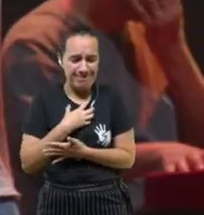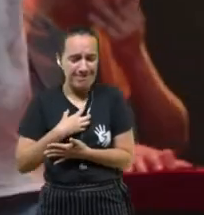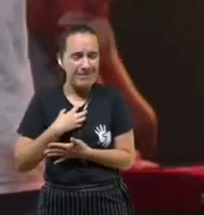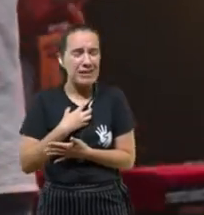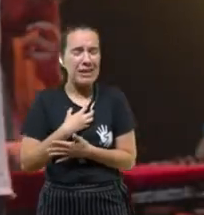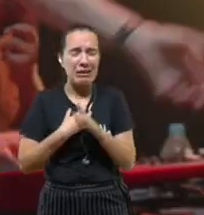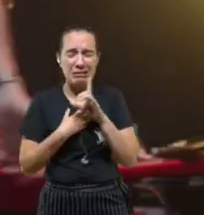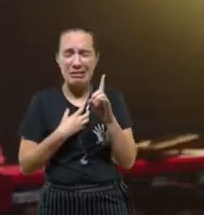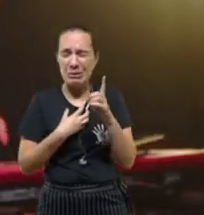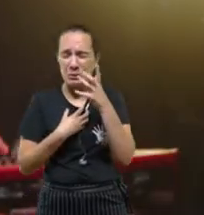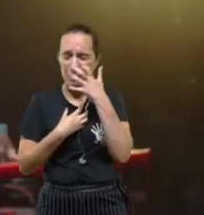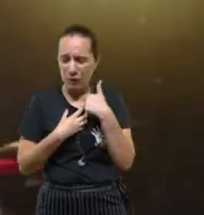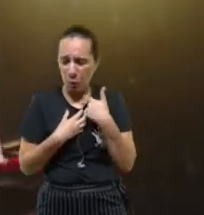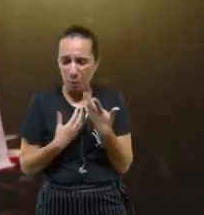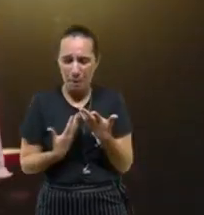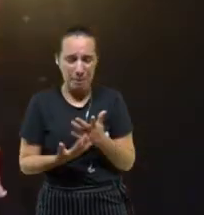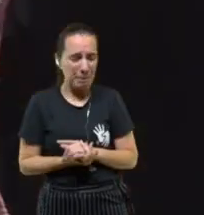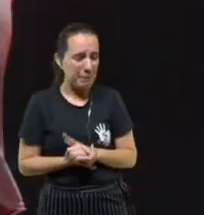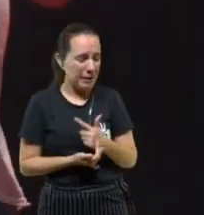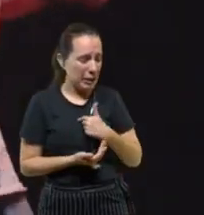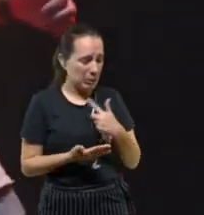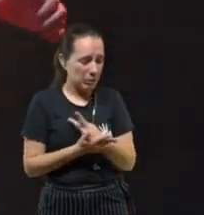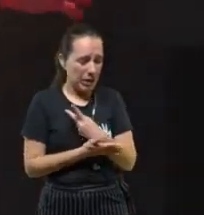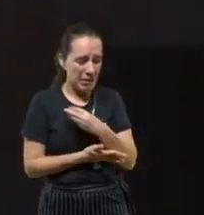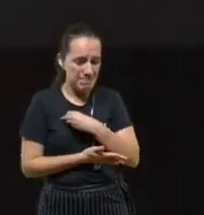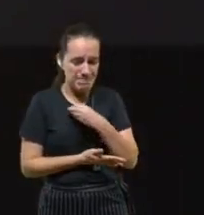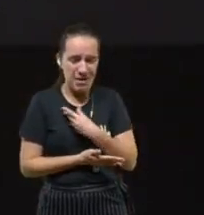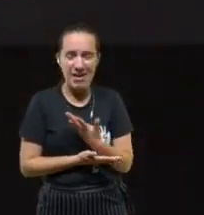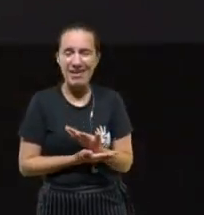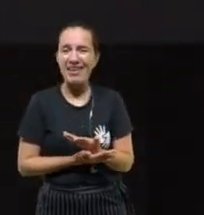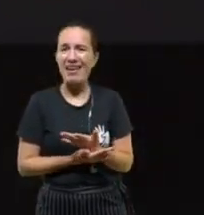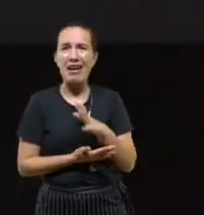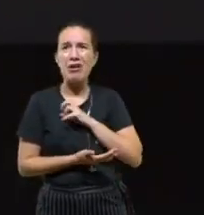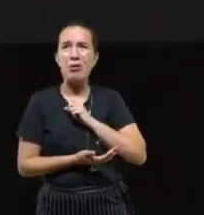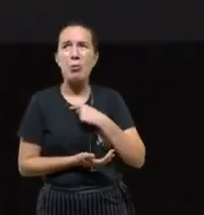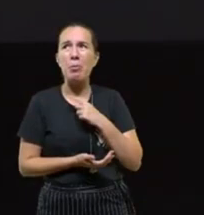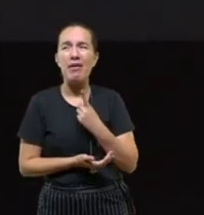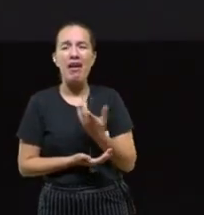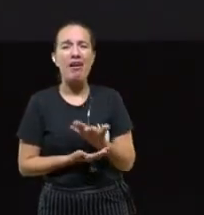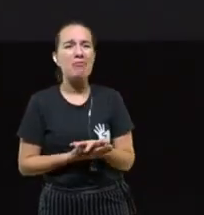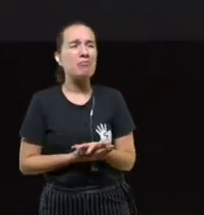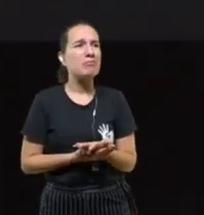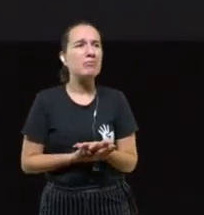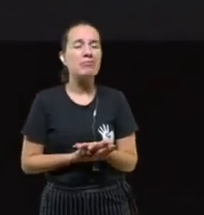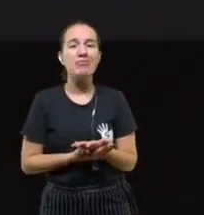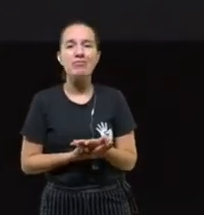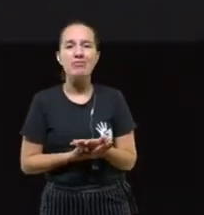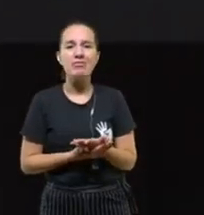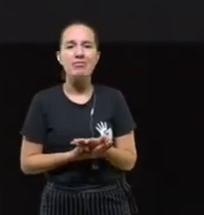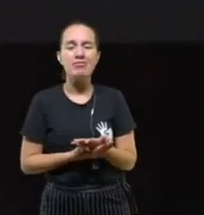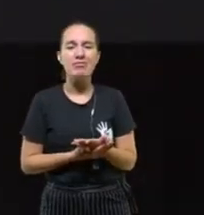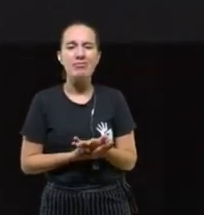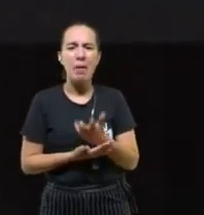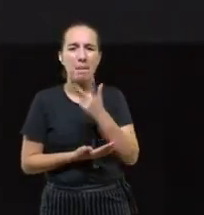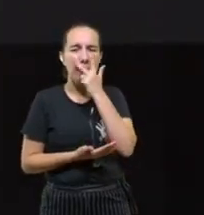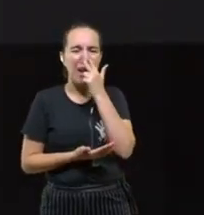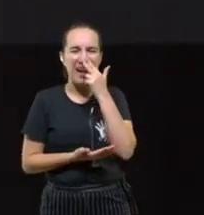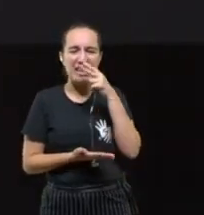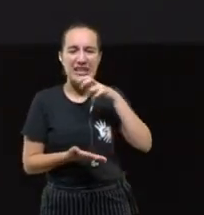Deus deve estar super bravo comigo, Ele não deve me amar. E ao invés de me